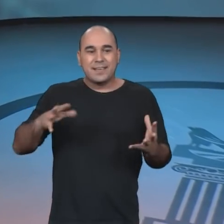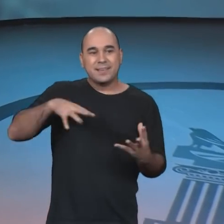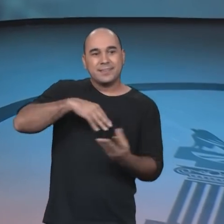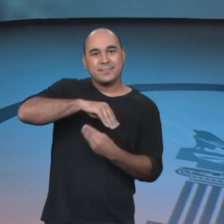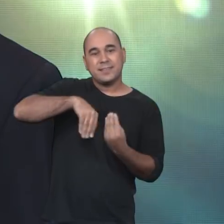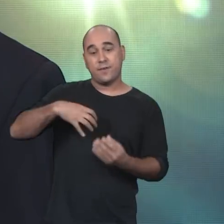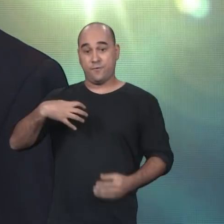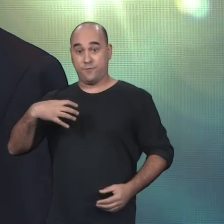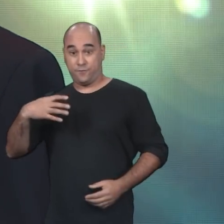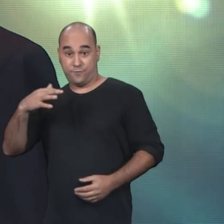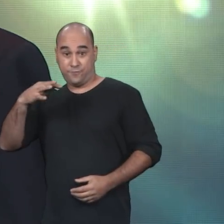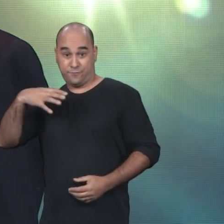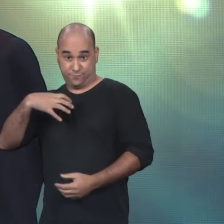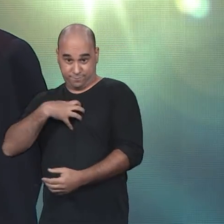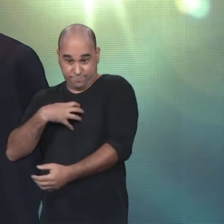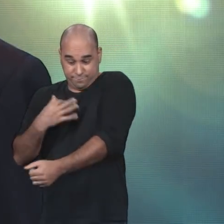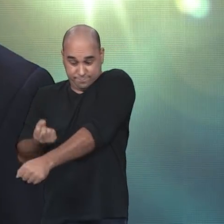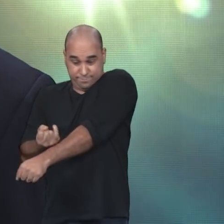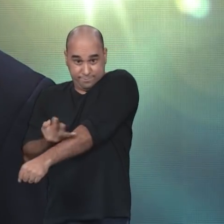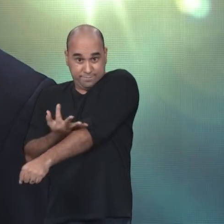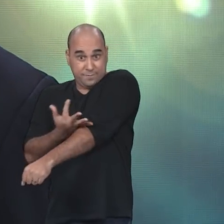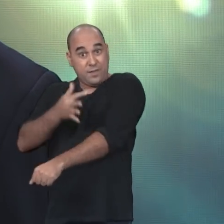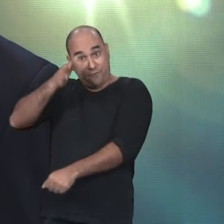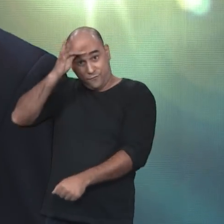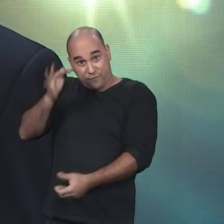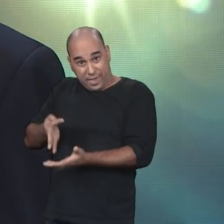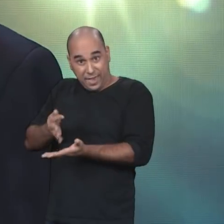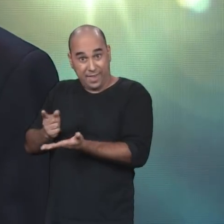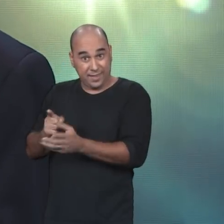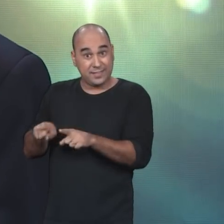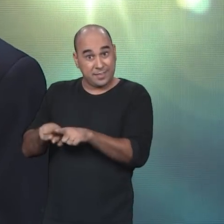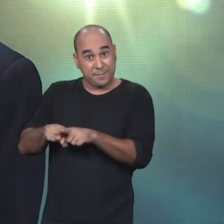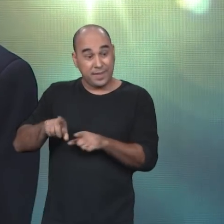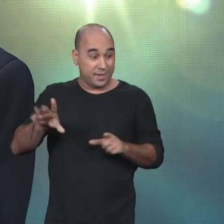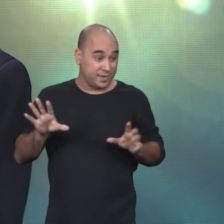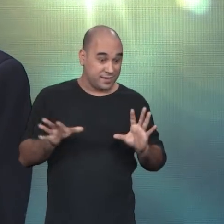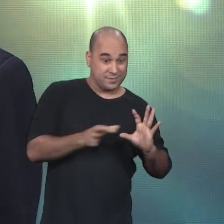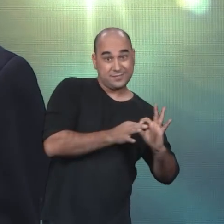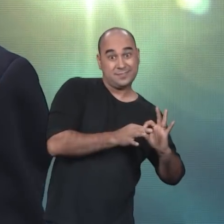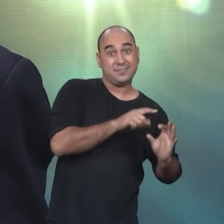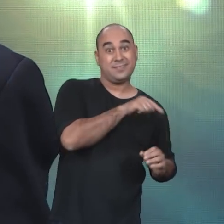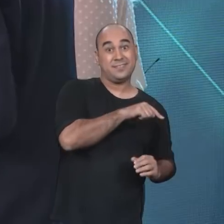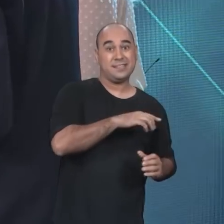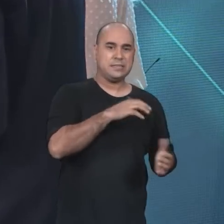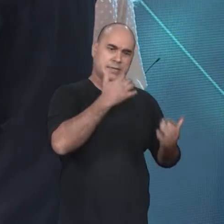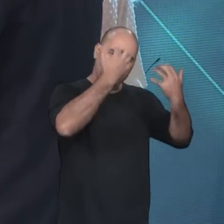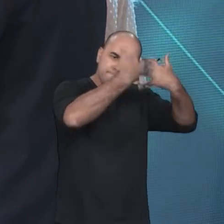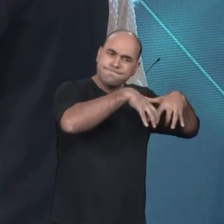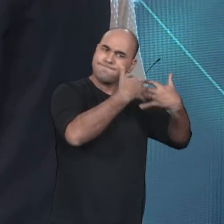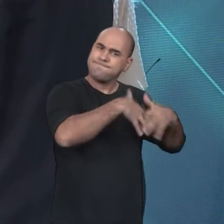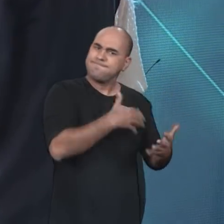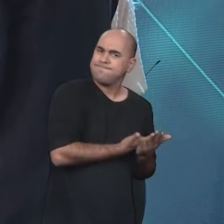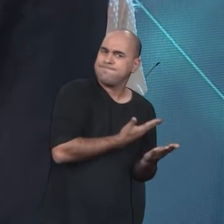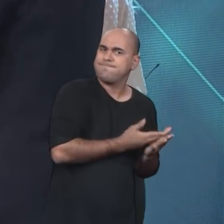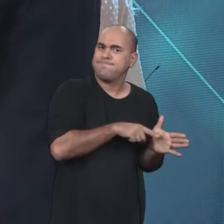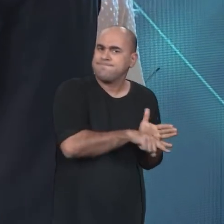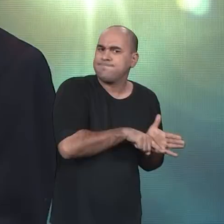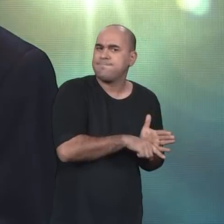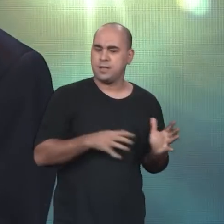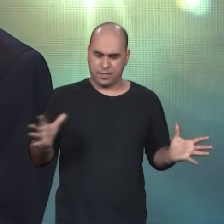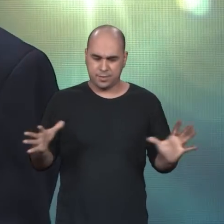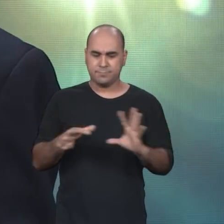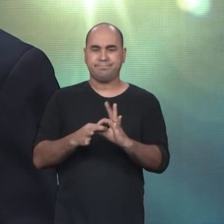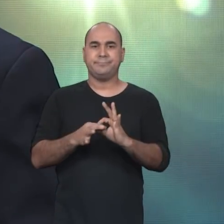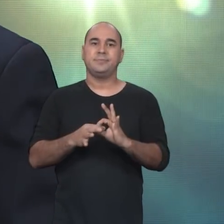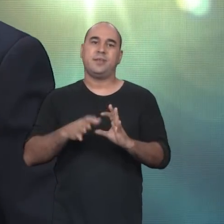bom. Agora, falando ainda sobre essa questão que envolve a fé ou como a gente se relaciona